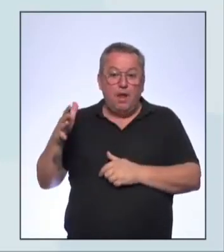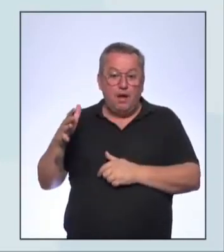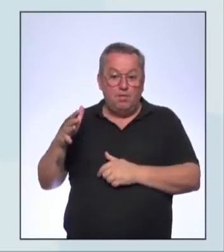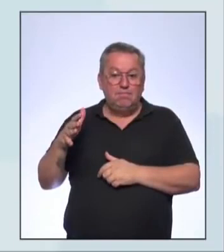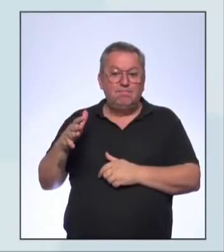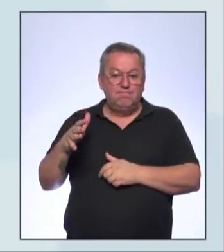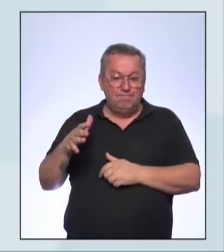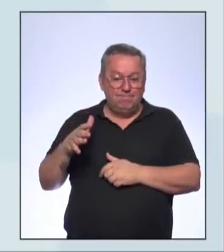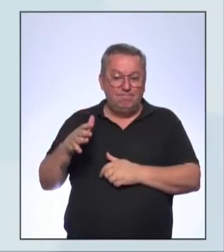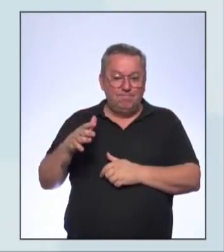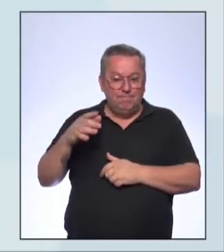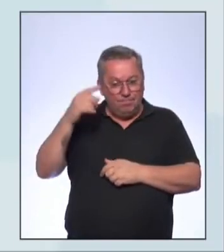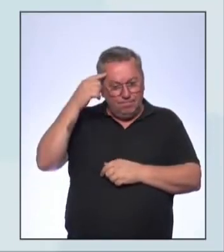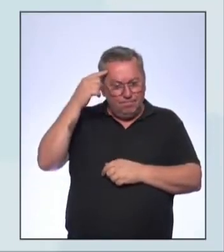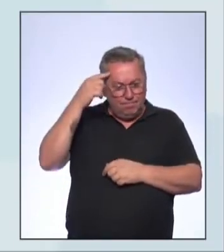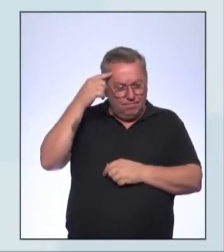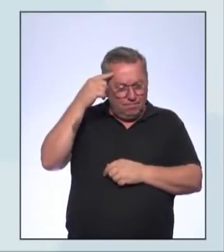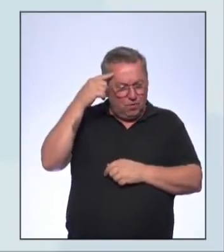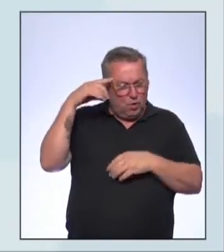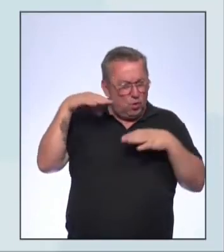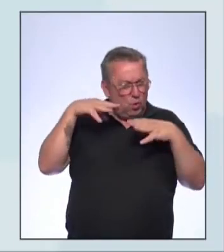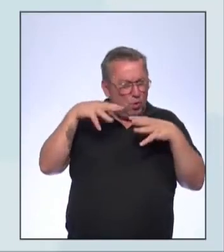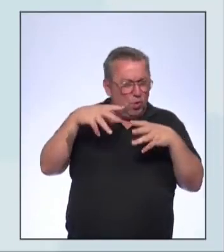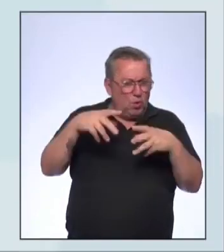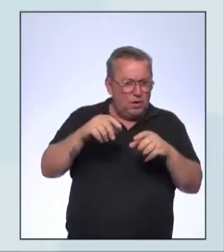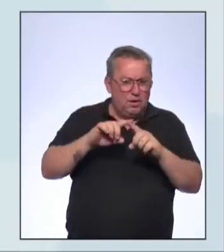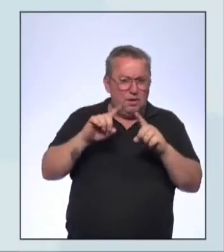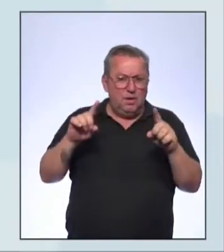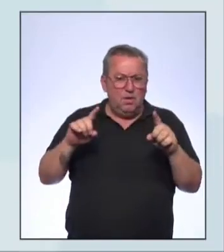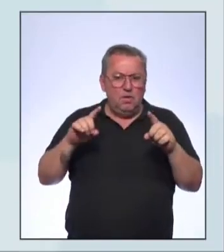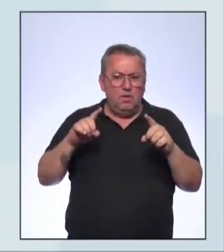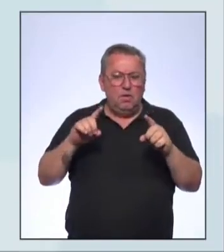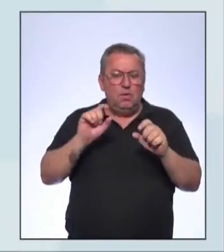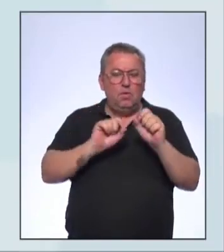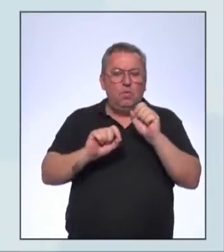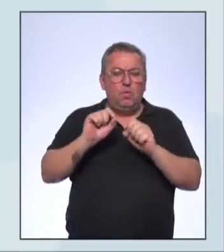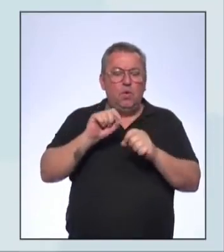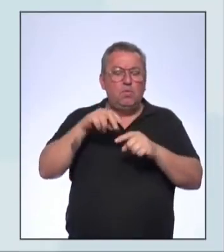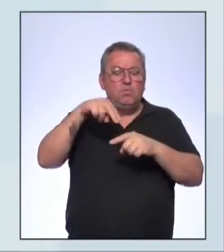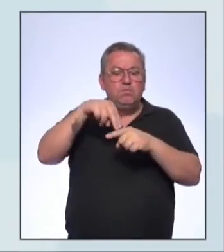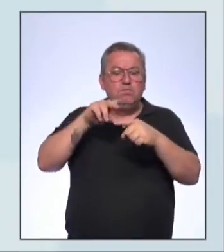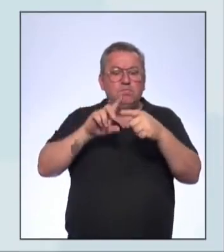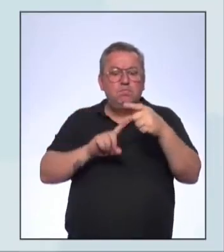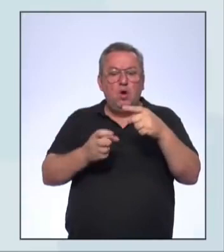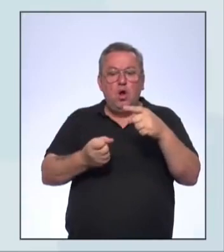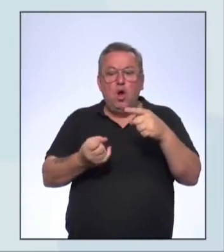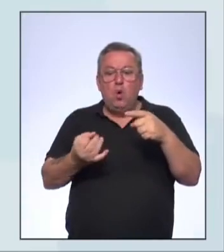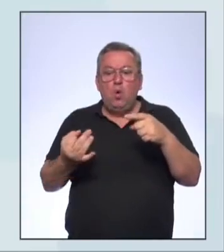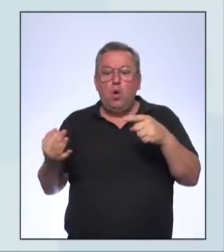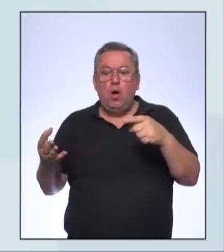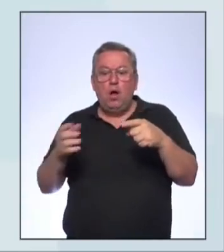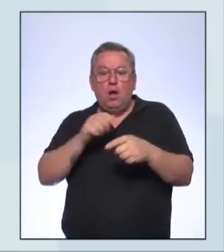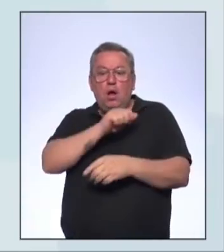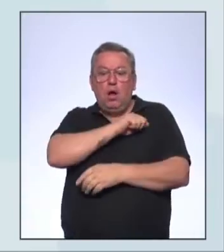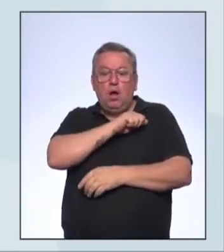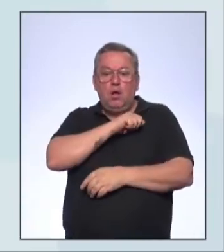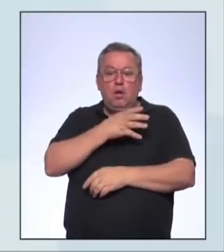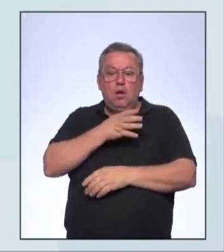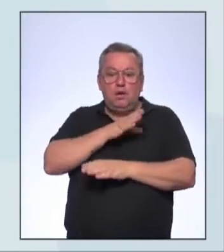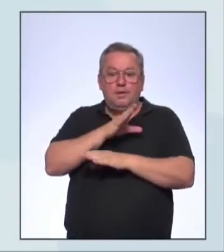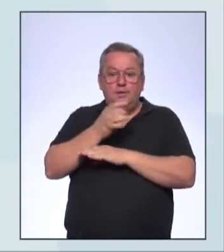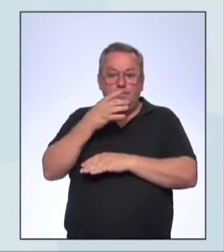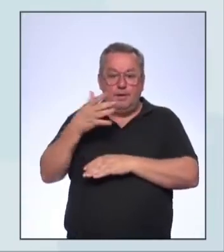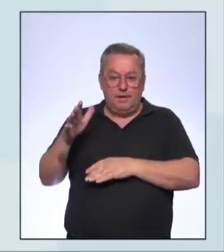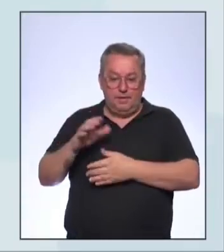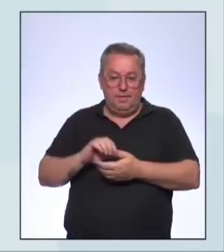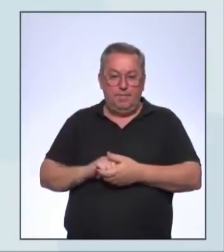litoral? Então, eu penso na sala inteira. Qual a fração que representa o número de alunos que querem ir para o litoral?